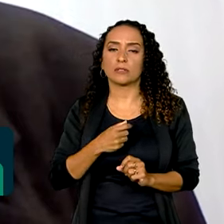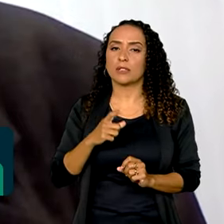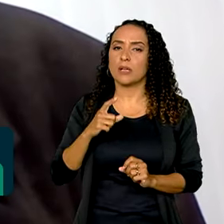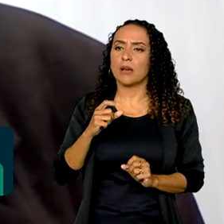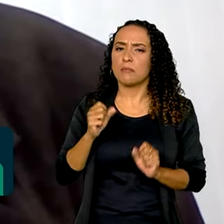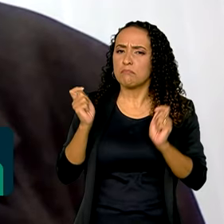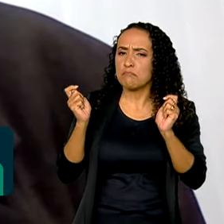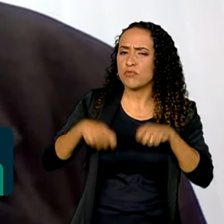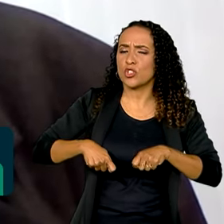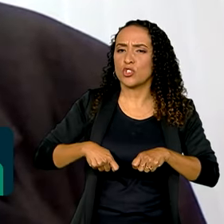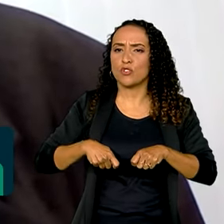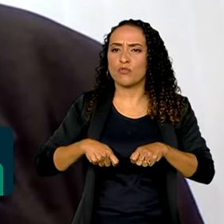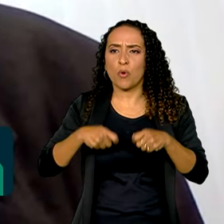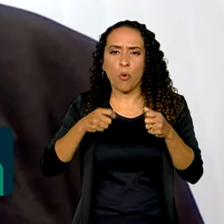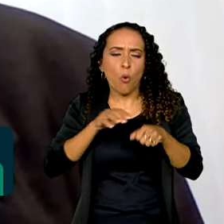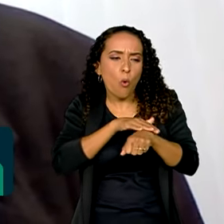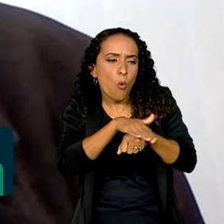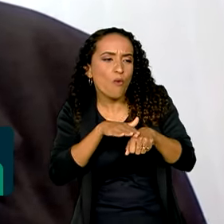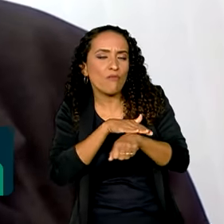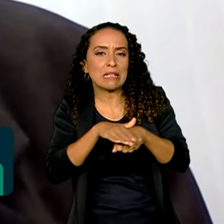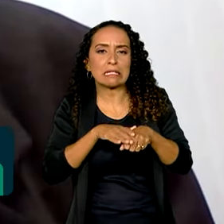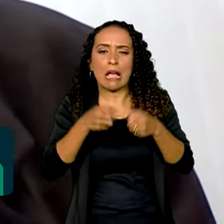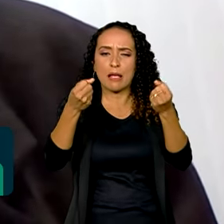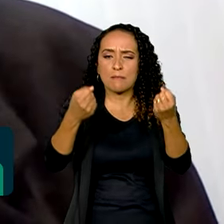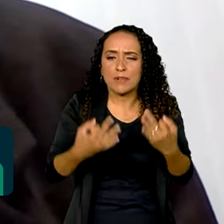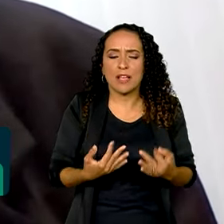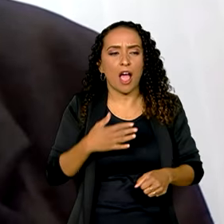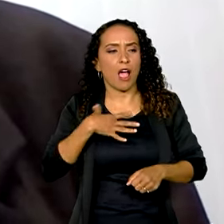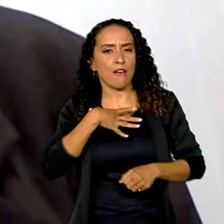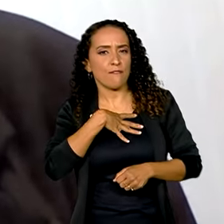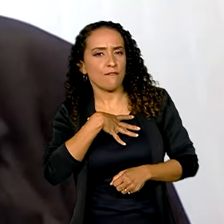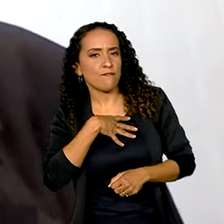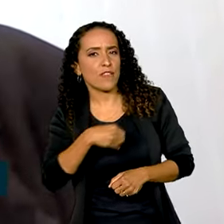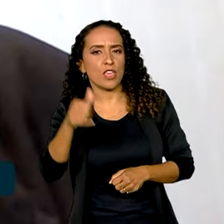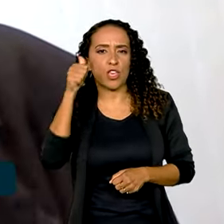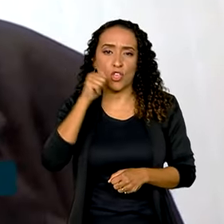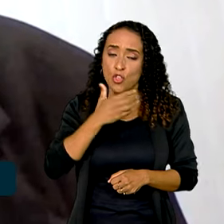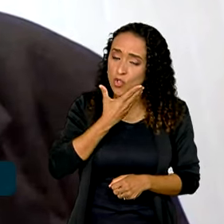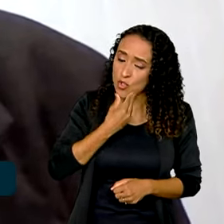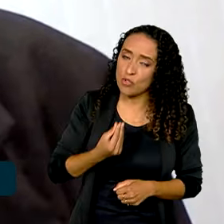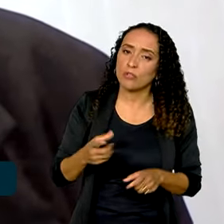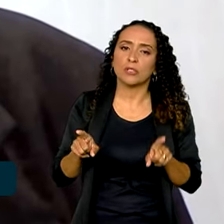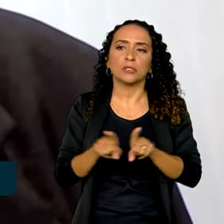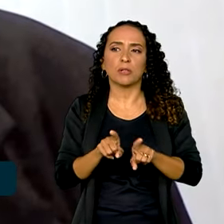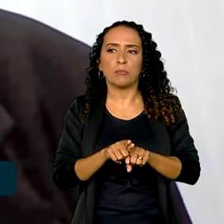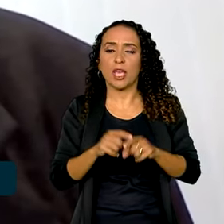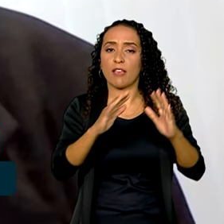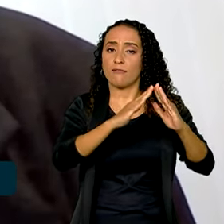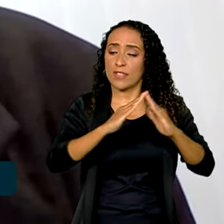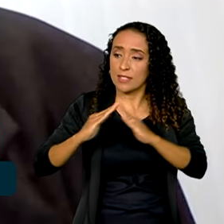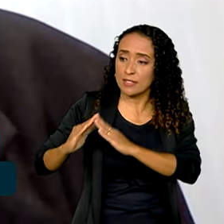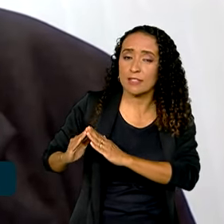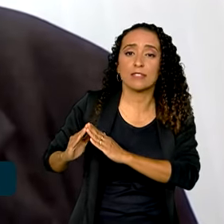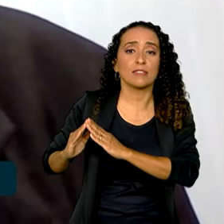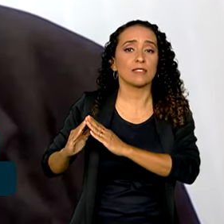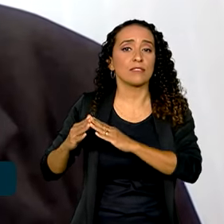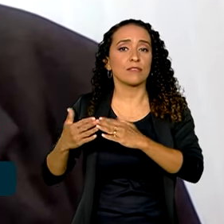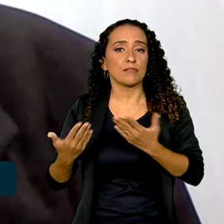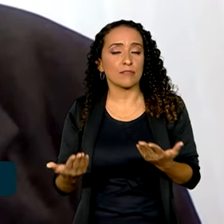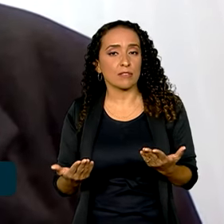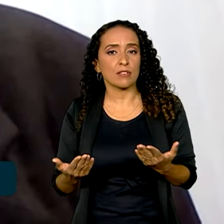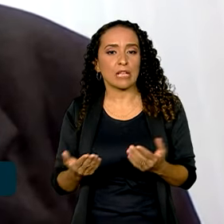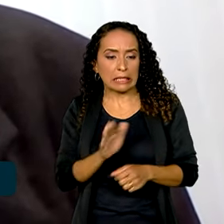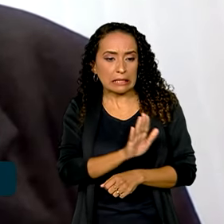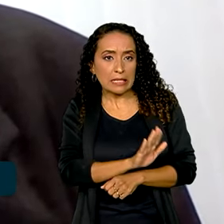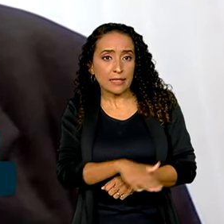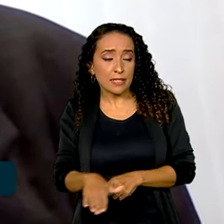conversar isso com nossos filhos e filhas com os nossos vizinhos e vizinhas as